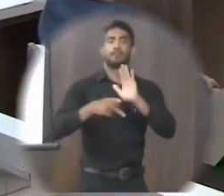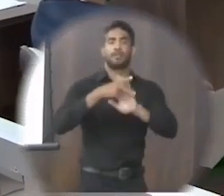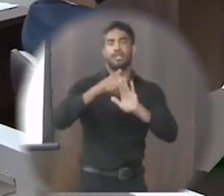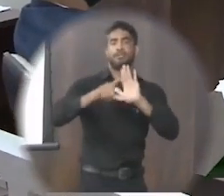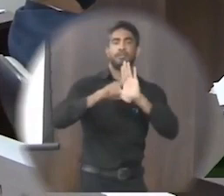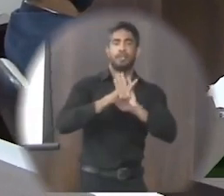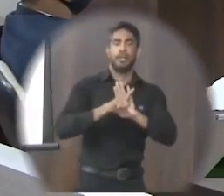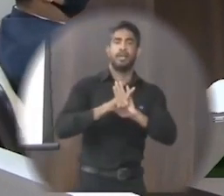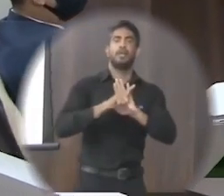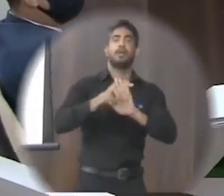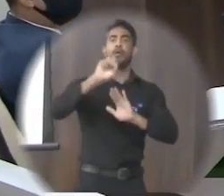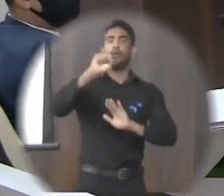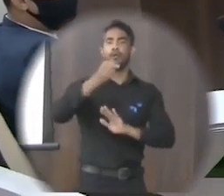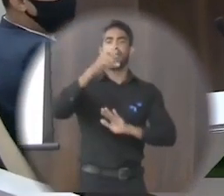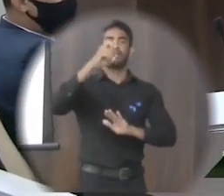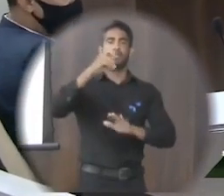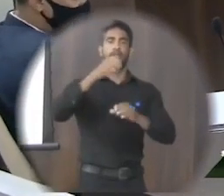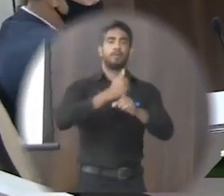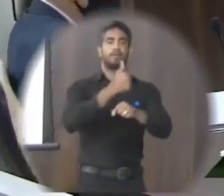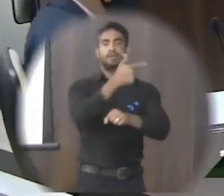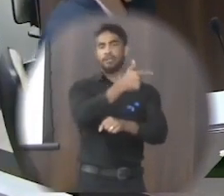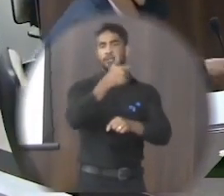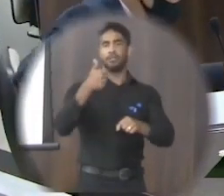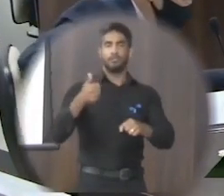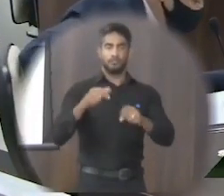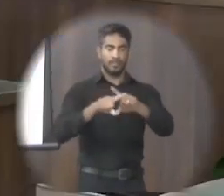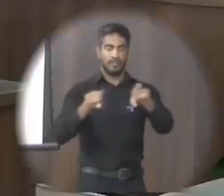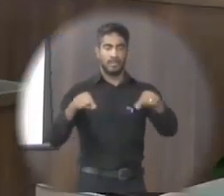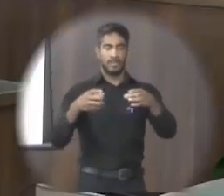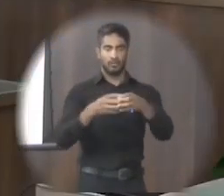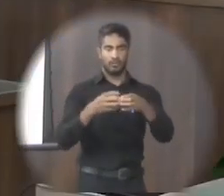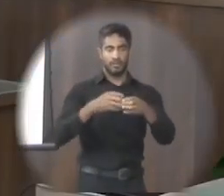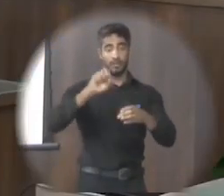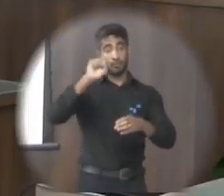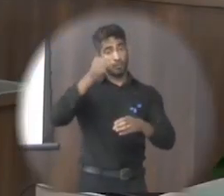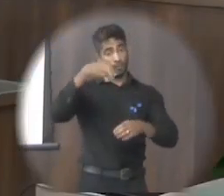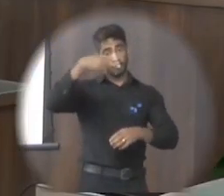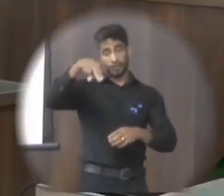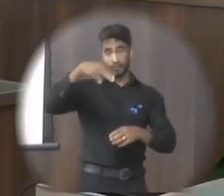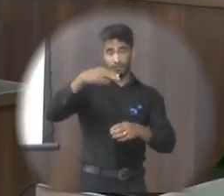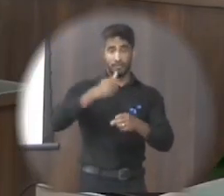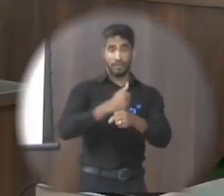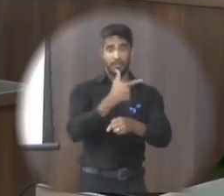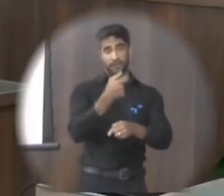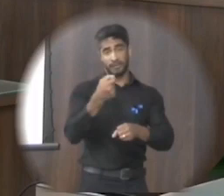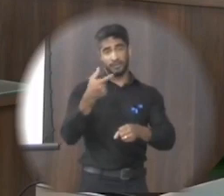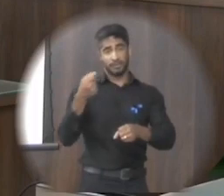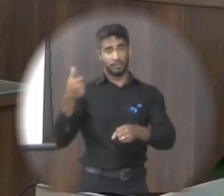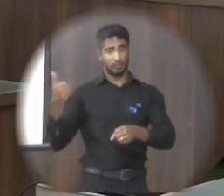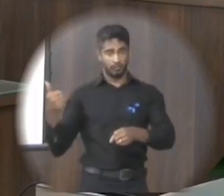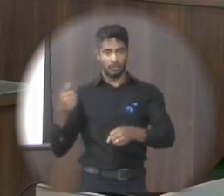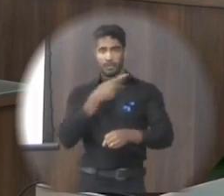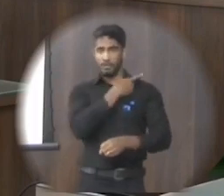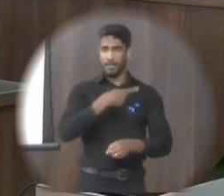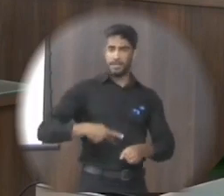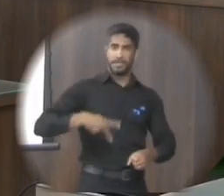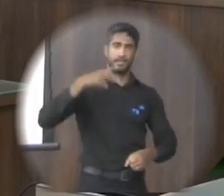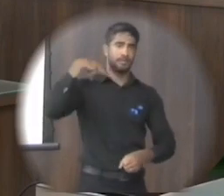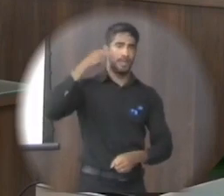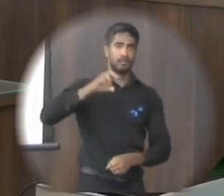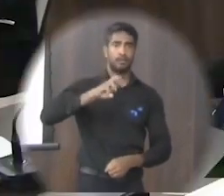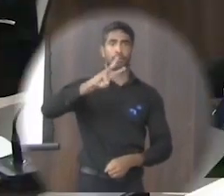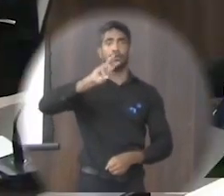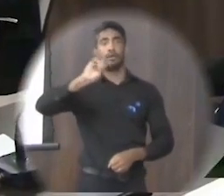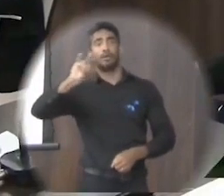lei 085 de 2021. Sala da Comissão, 8 de novembro de 2021. Presidente é o vereador